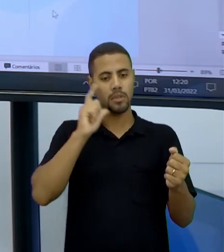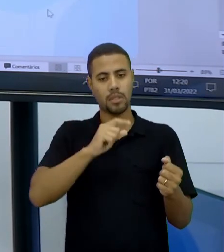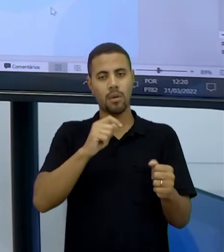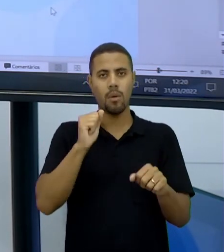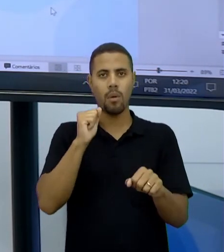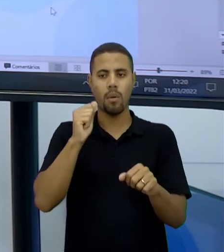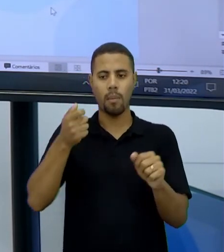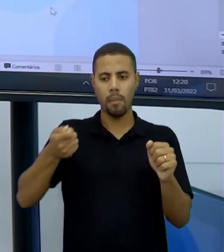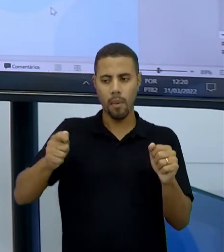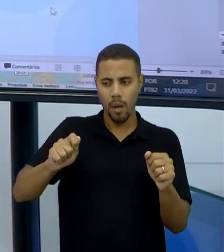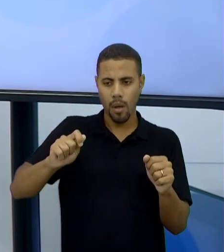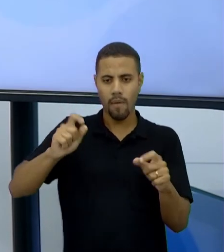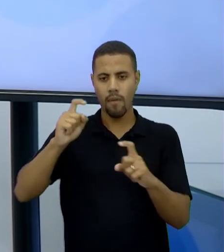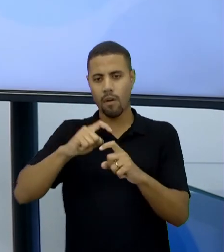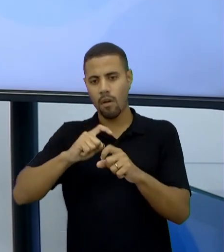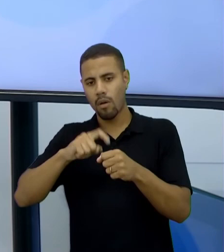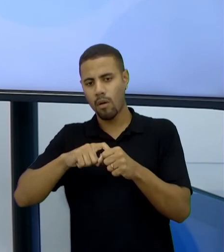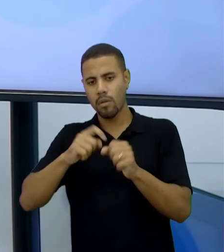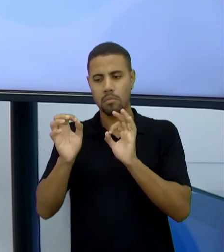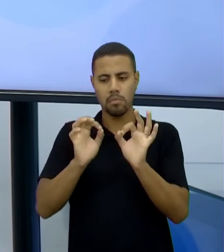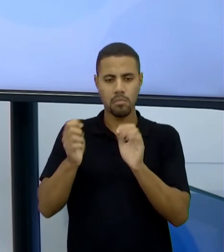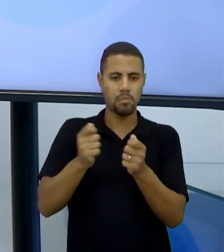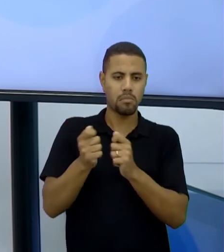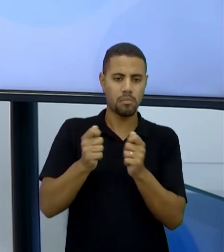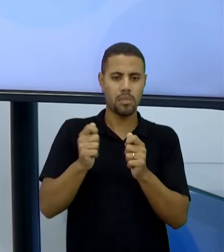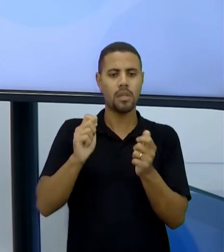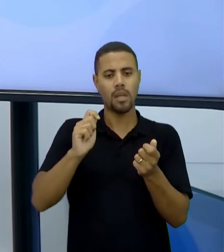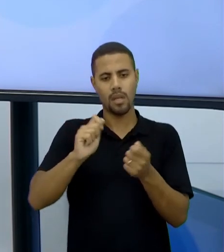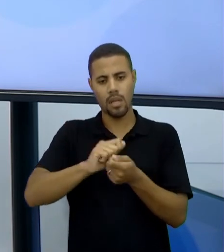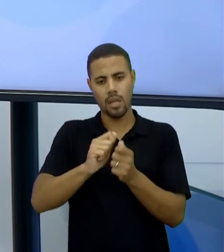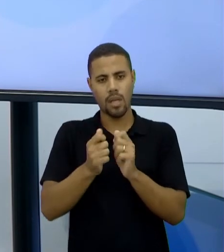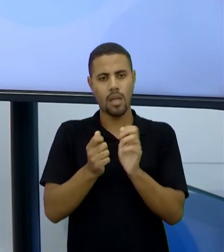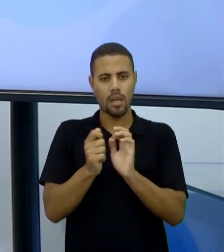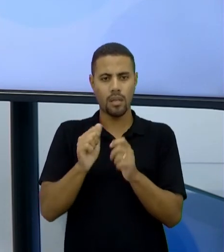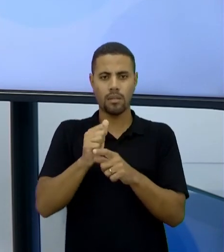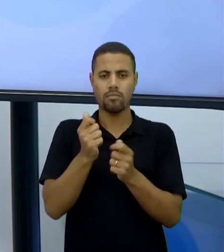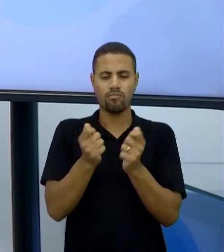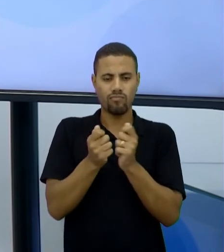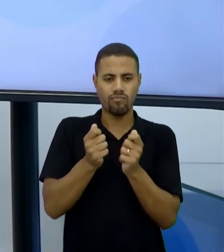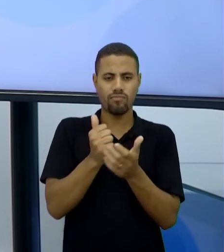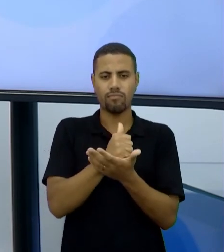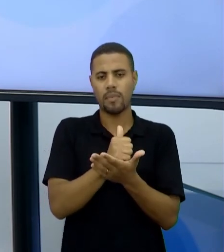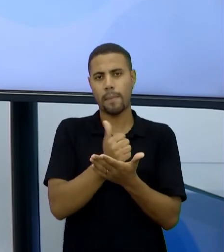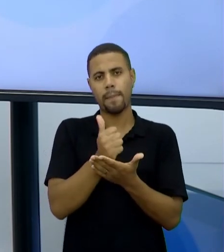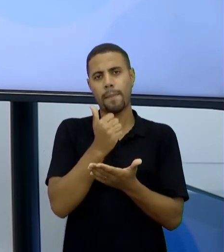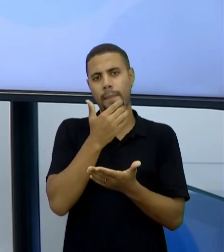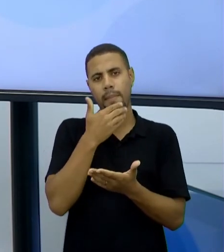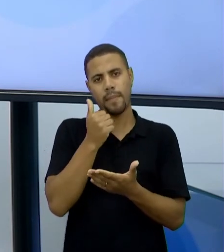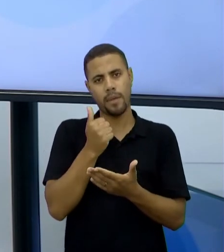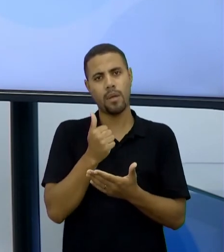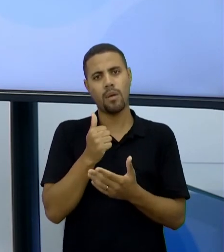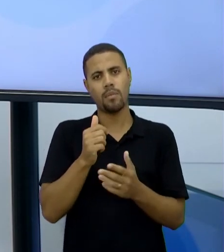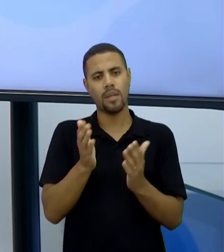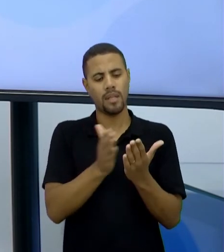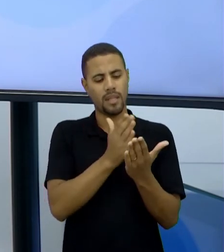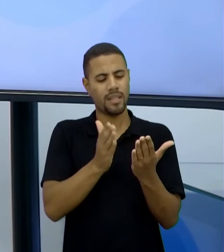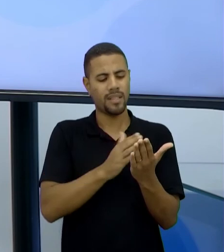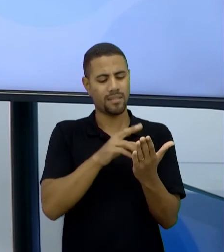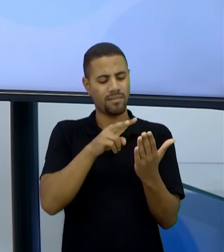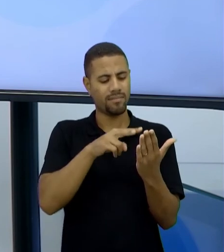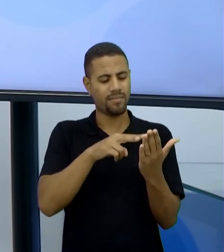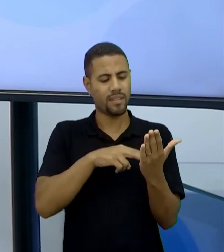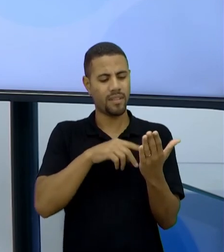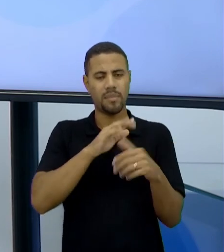parei, voltar um pouquinho mais. Eu acredito que seja mais fácil essa retomada ali com o áudio do que com a escrita, mas